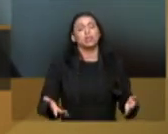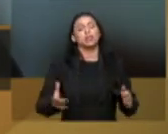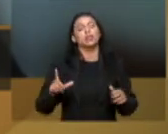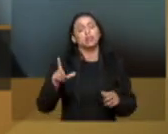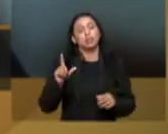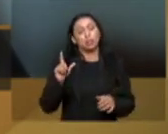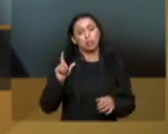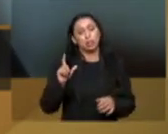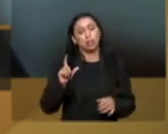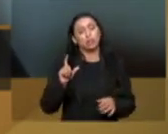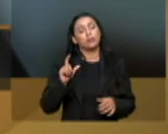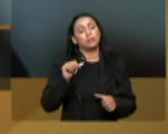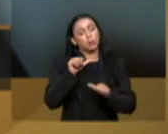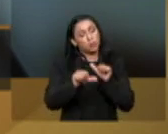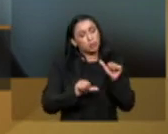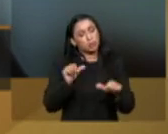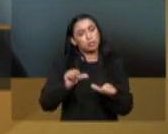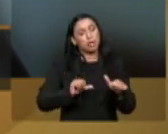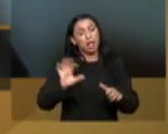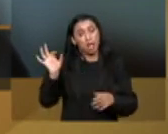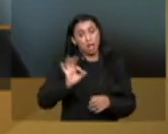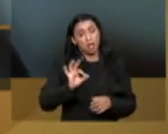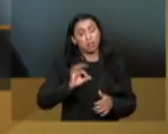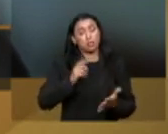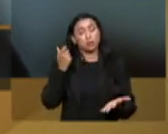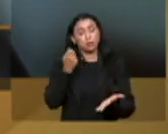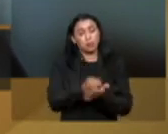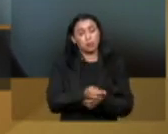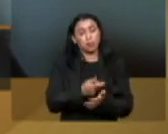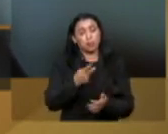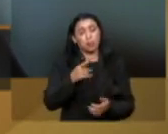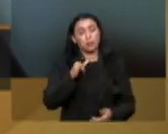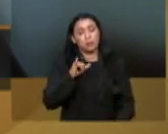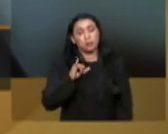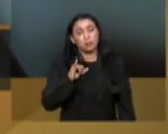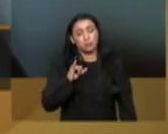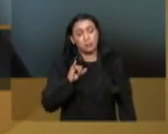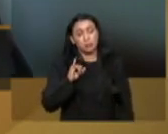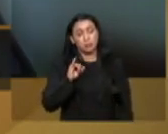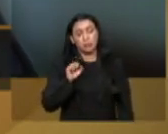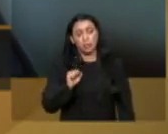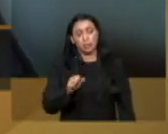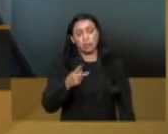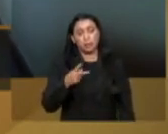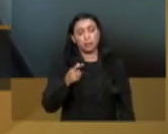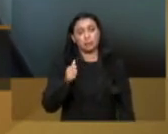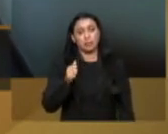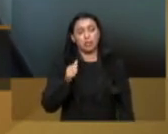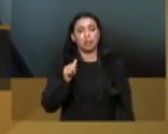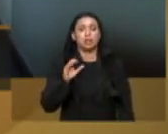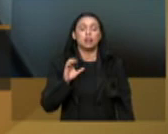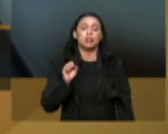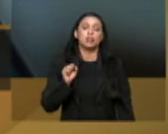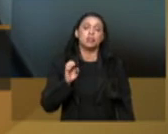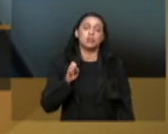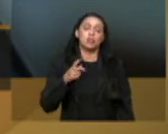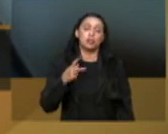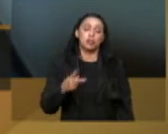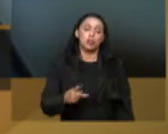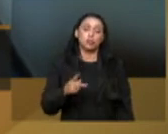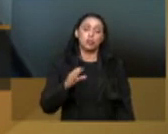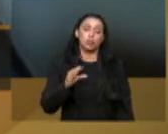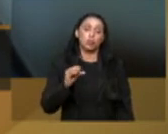restabelecer alíquotas da contribuição ao PIS-PASEP e da COFINS incidentes sobre as